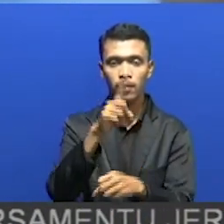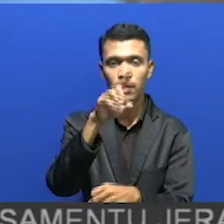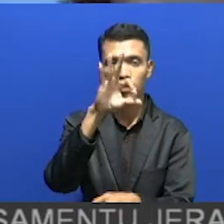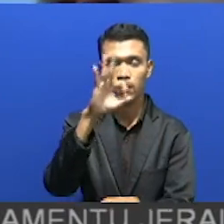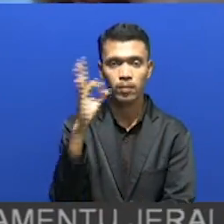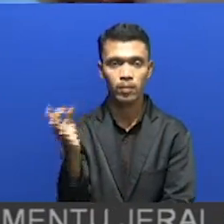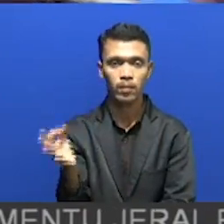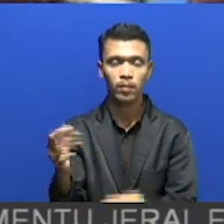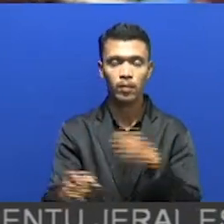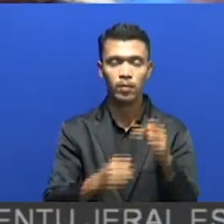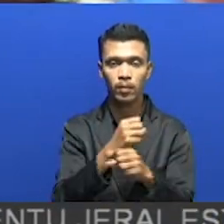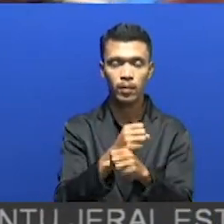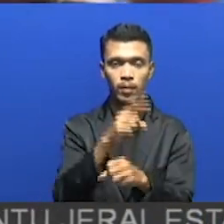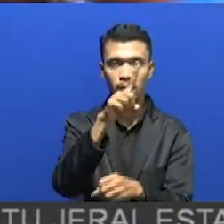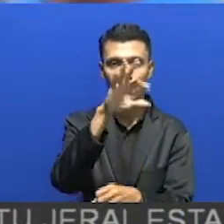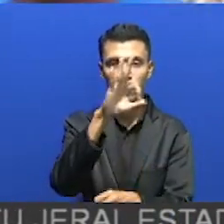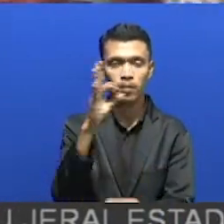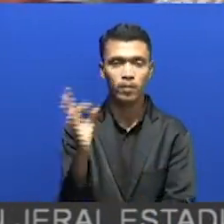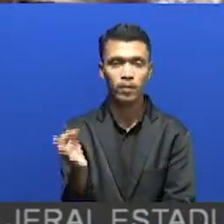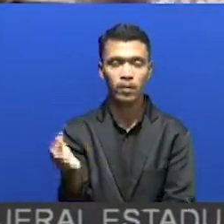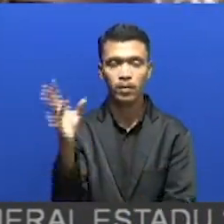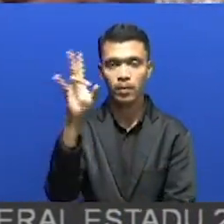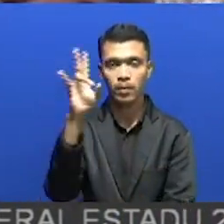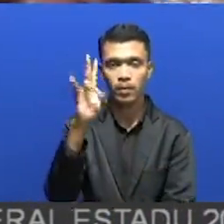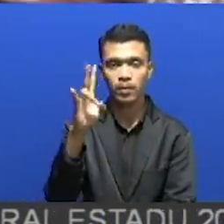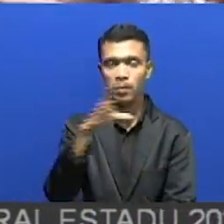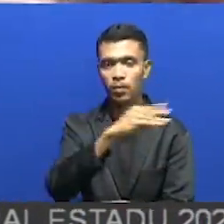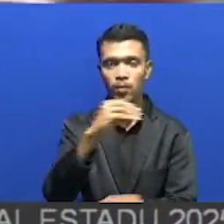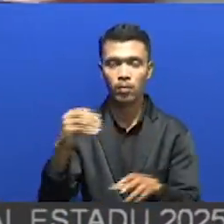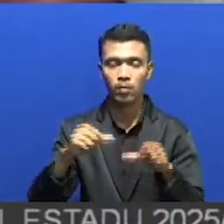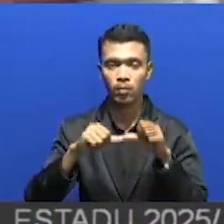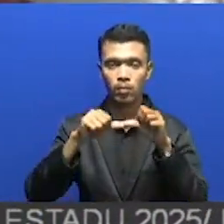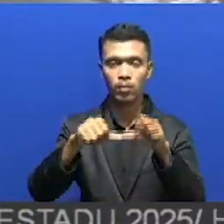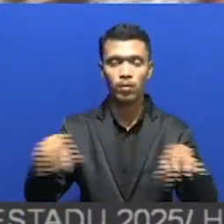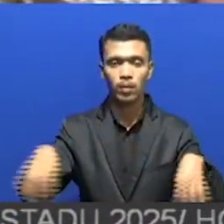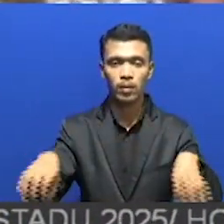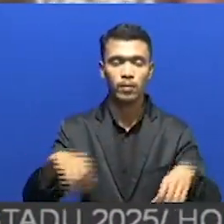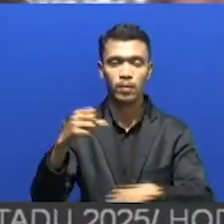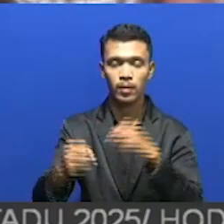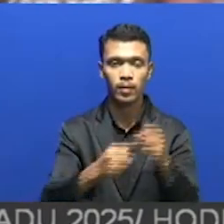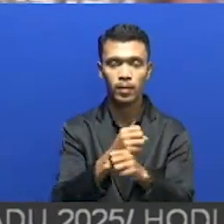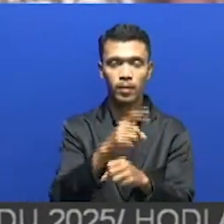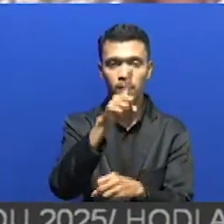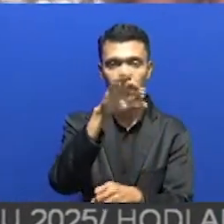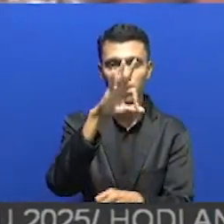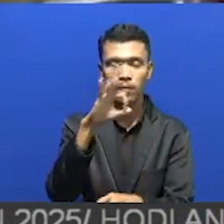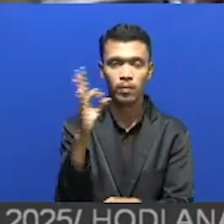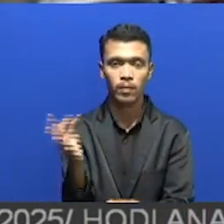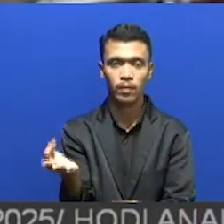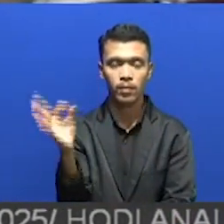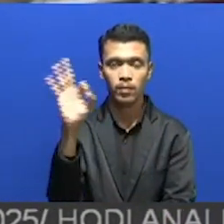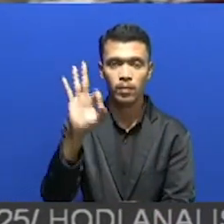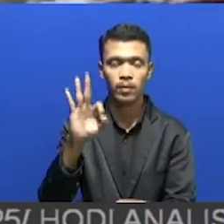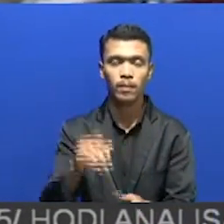sianolu, to tina rihuida tusia sianolu resinhito. No continuo halo serviço, to tina rihuida tusia sianolu